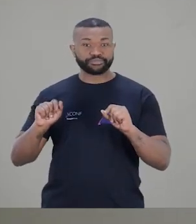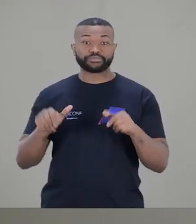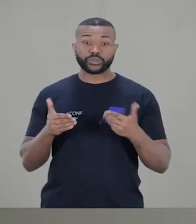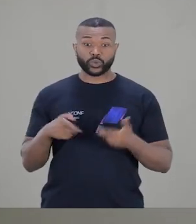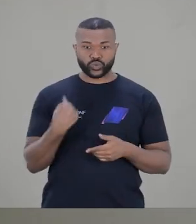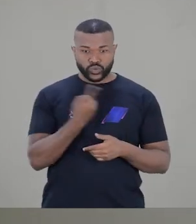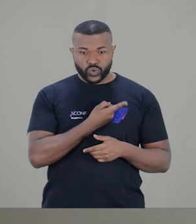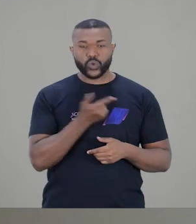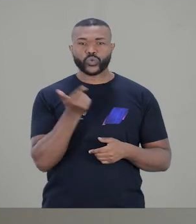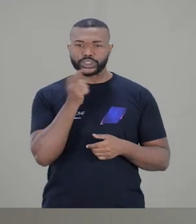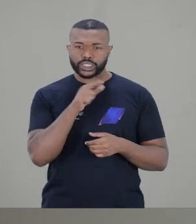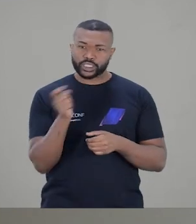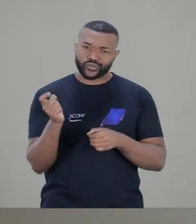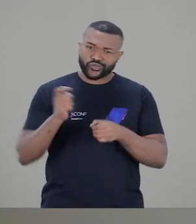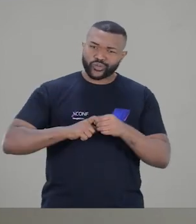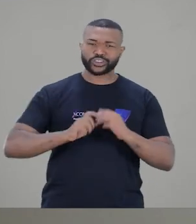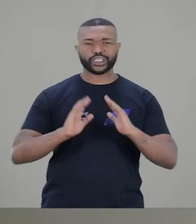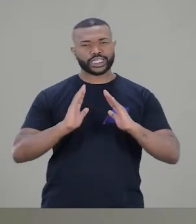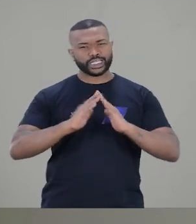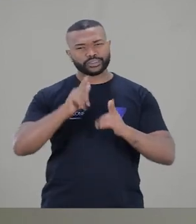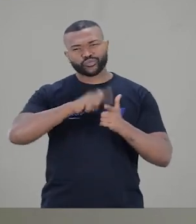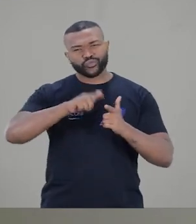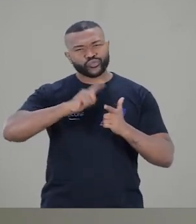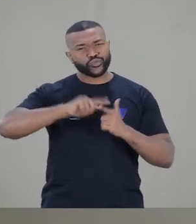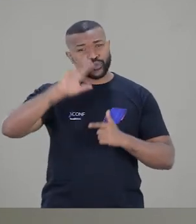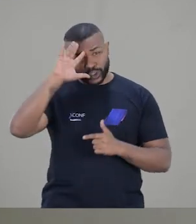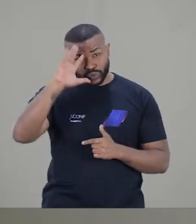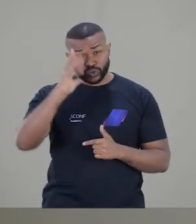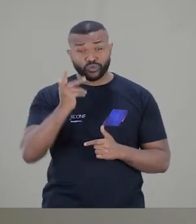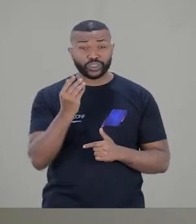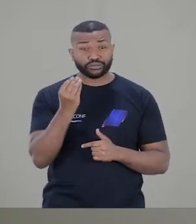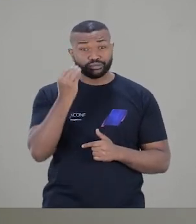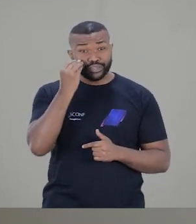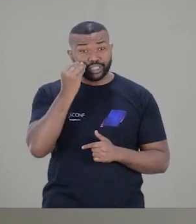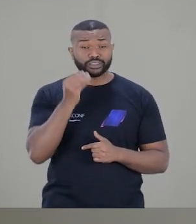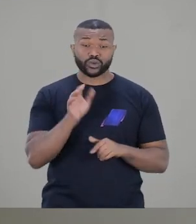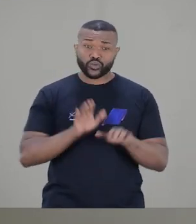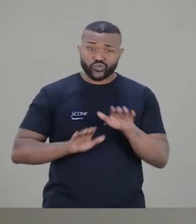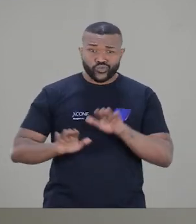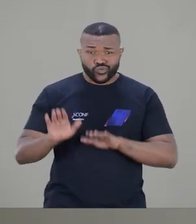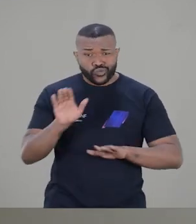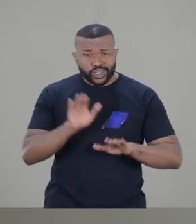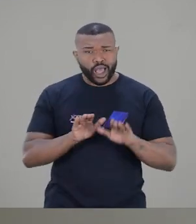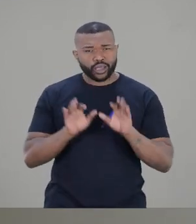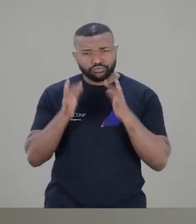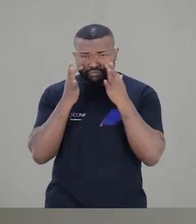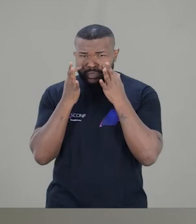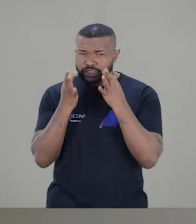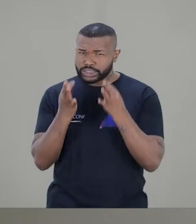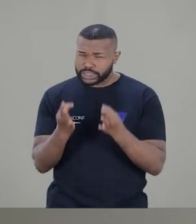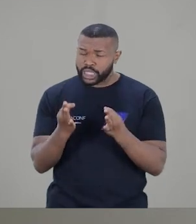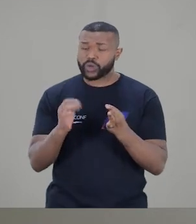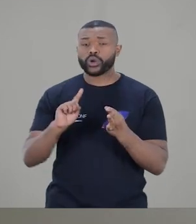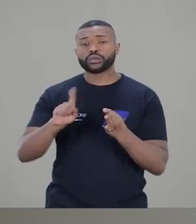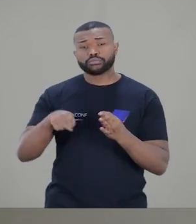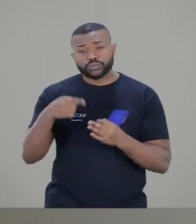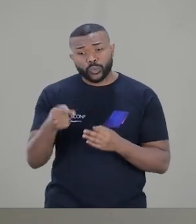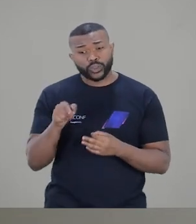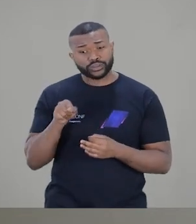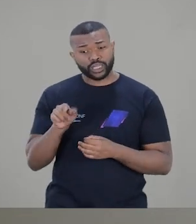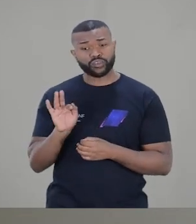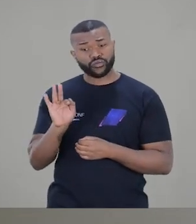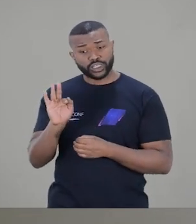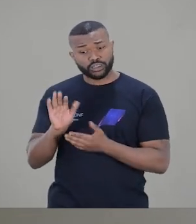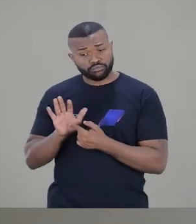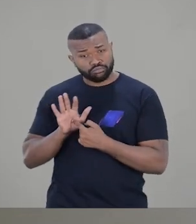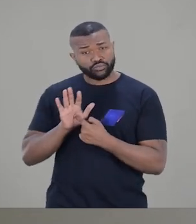consultoras. Então a gente consegue voltar para casa, resolver o problema, testar com mais cuidado, com mais afinco, aí sim colocar